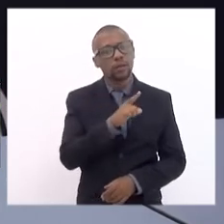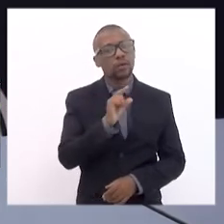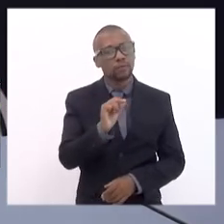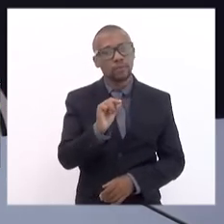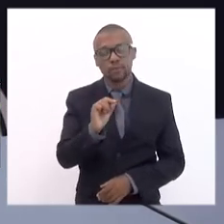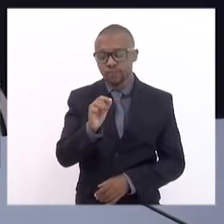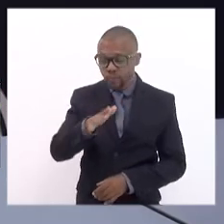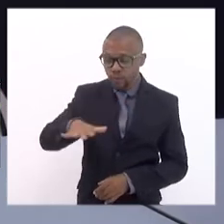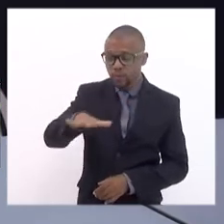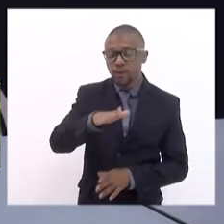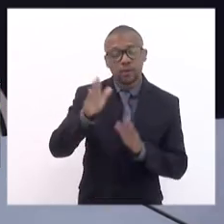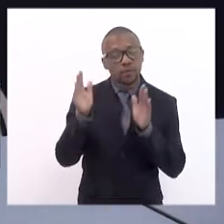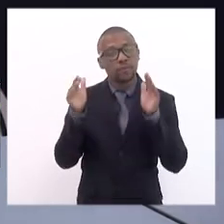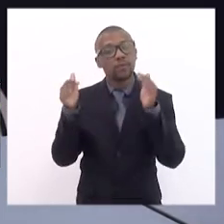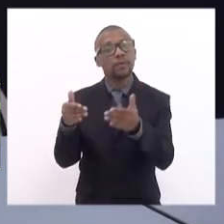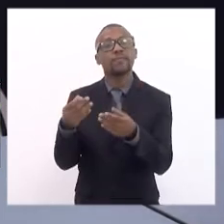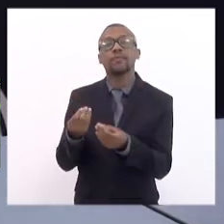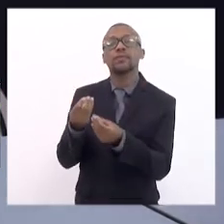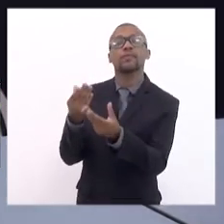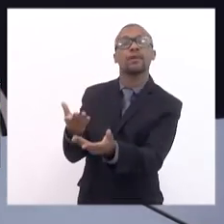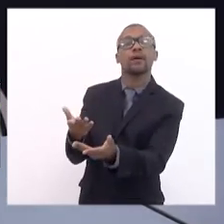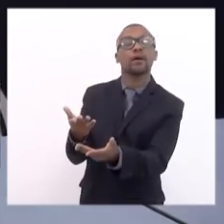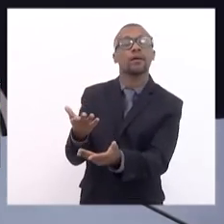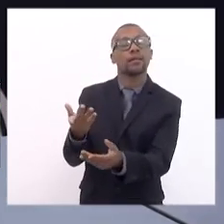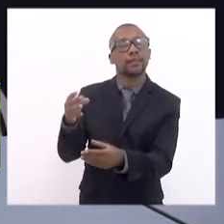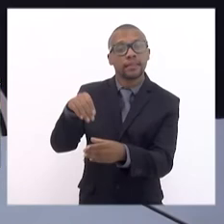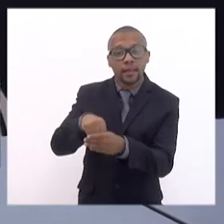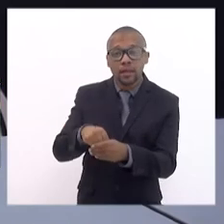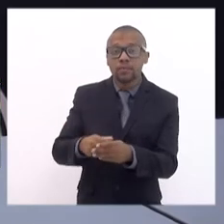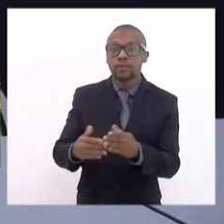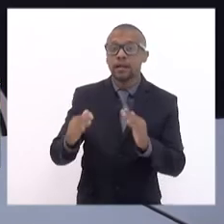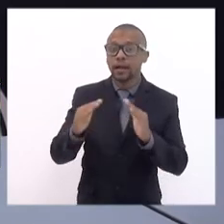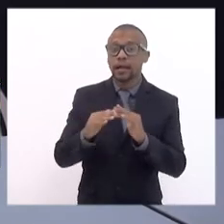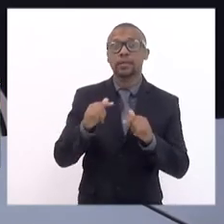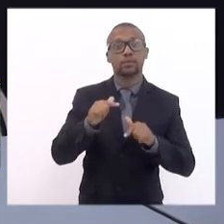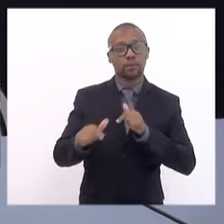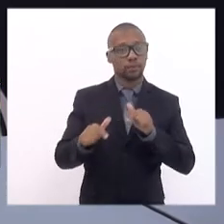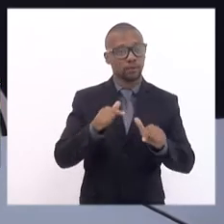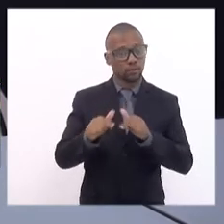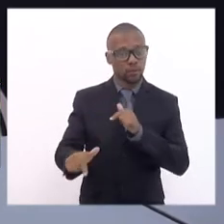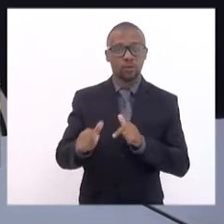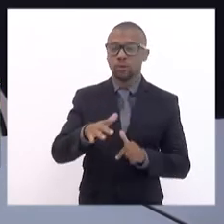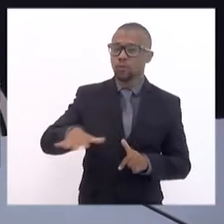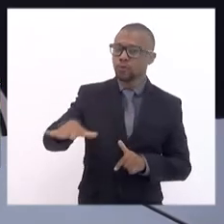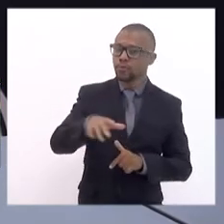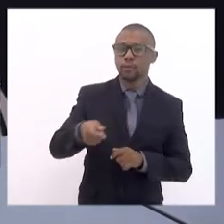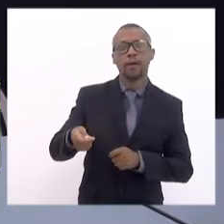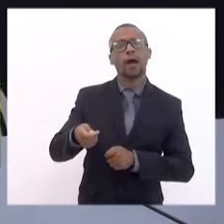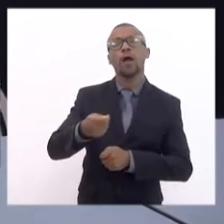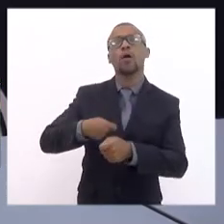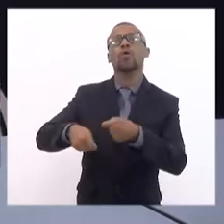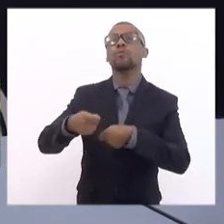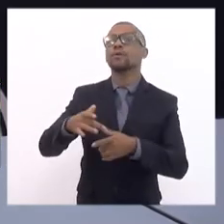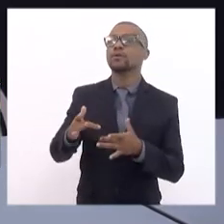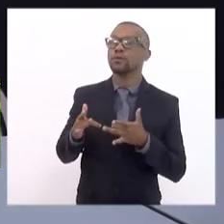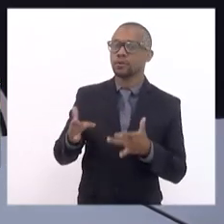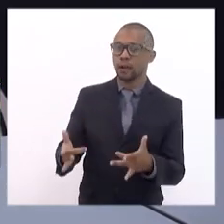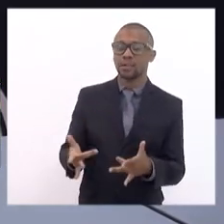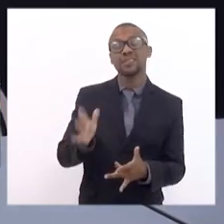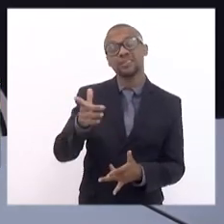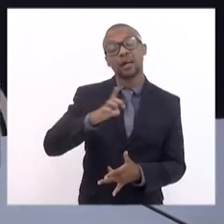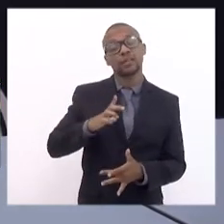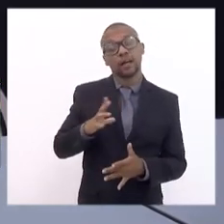EcoSol. Destinar, dentro da Casa do Trabalhador, um espaço para a economia solidária. Que, na verdade, já está,